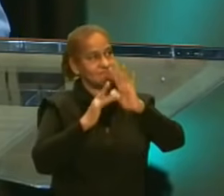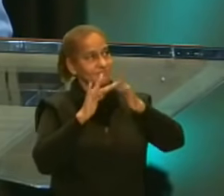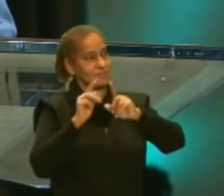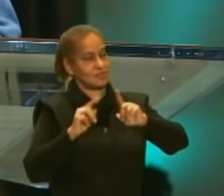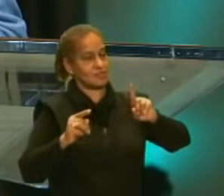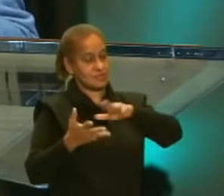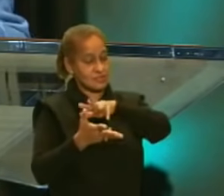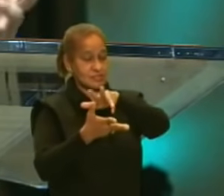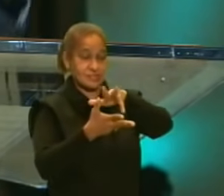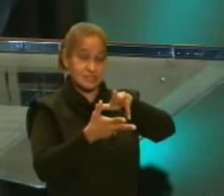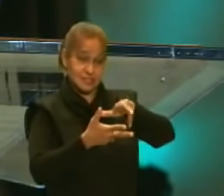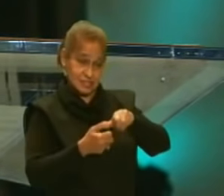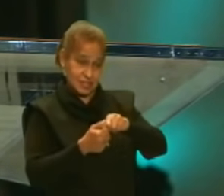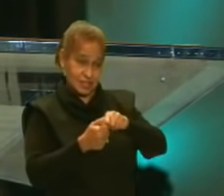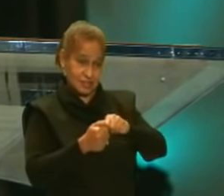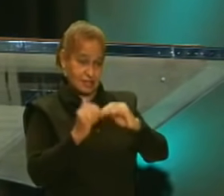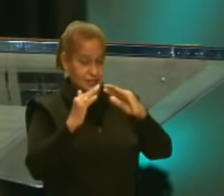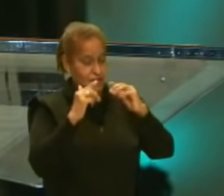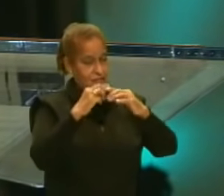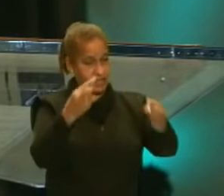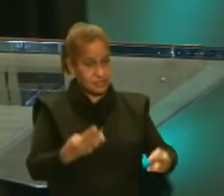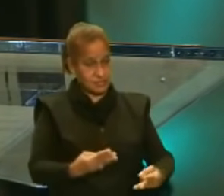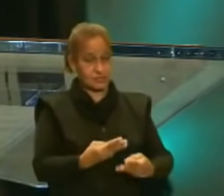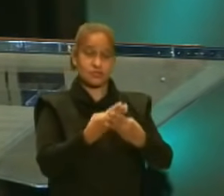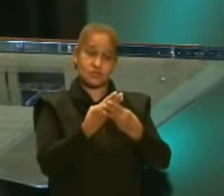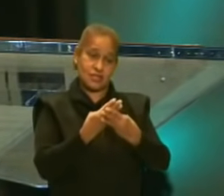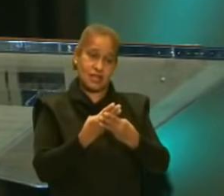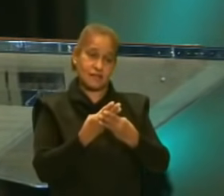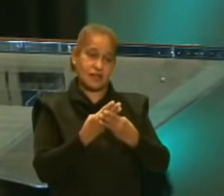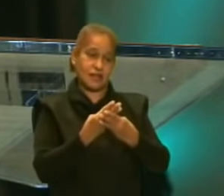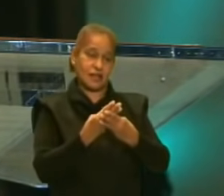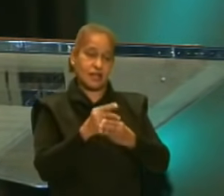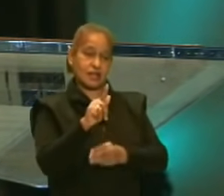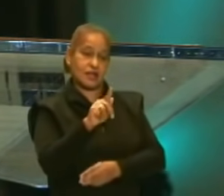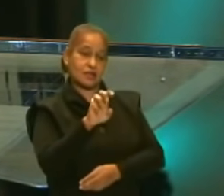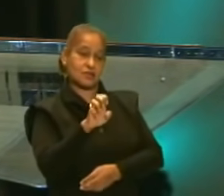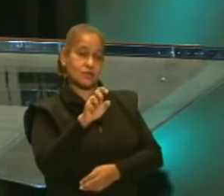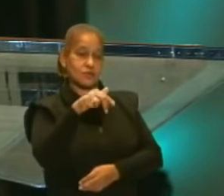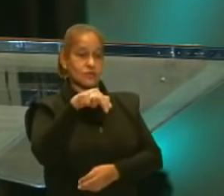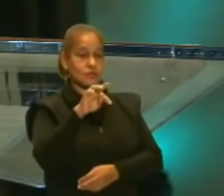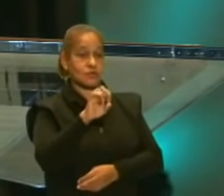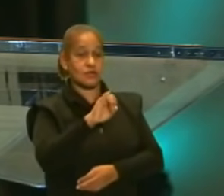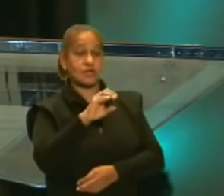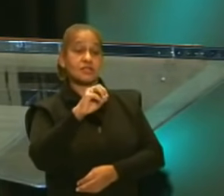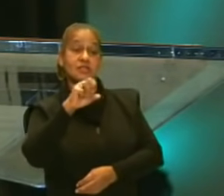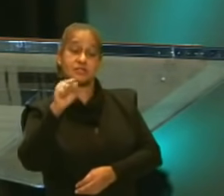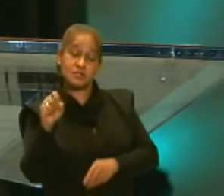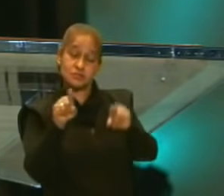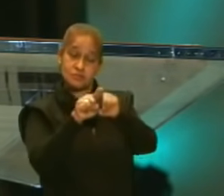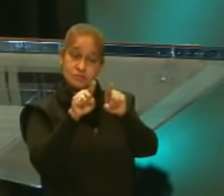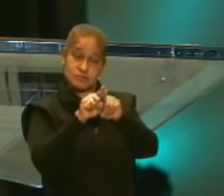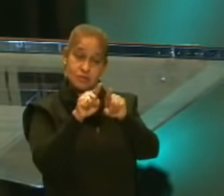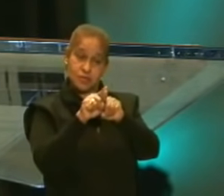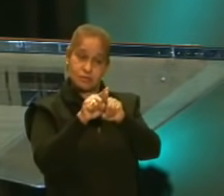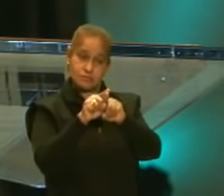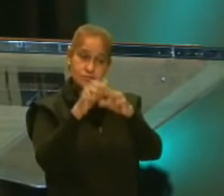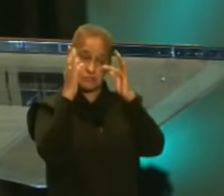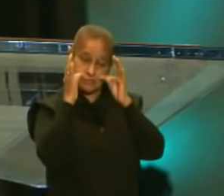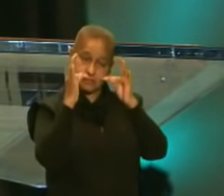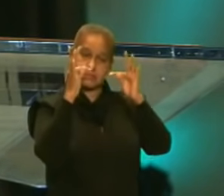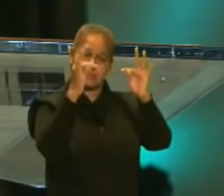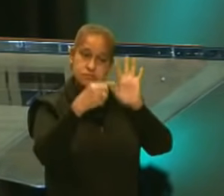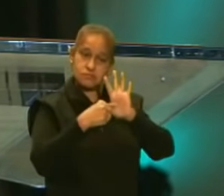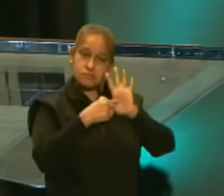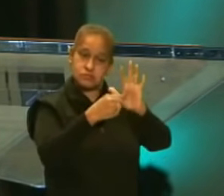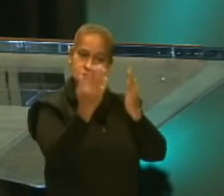gentílica. Os 2 ramos da igreja estão representados nessas 2 testemunhas, e representam esse testemunho da